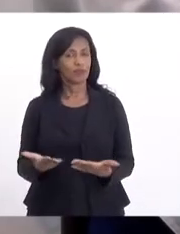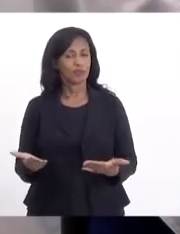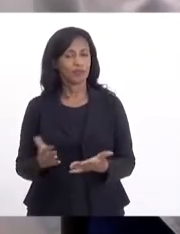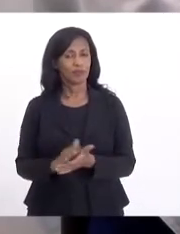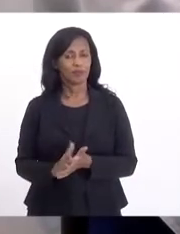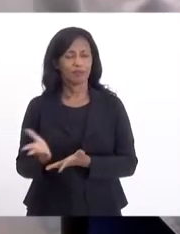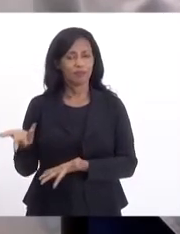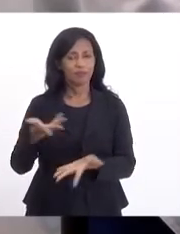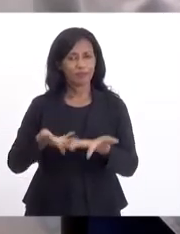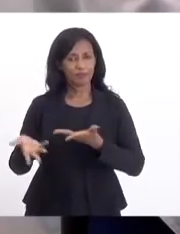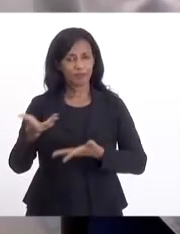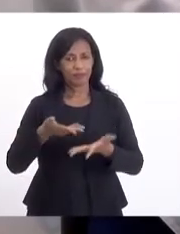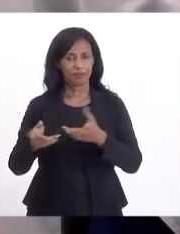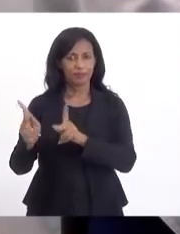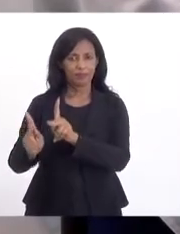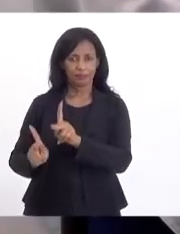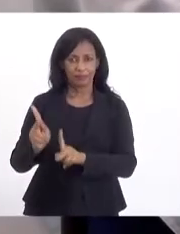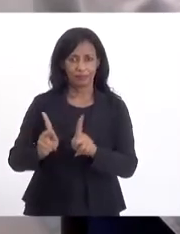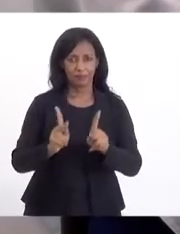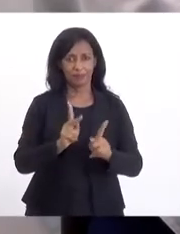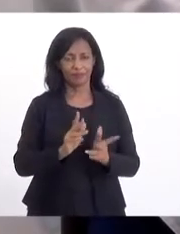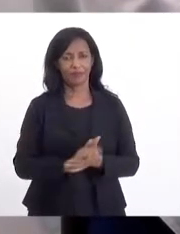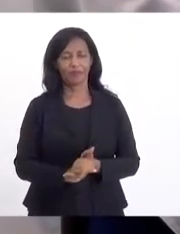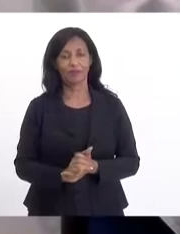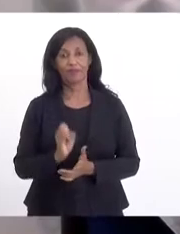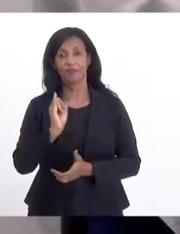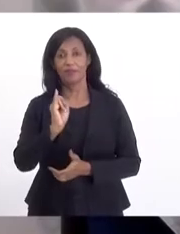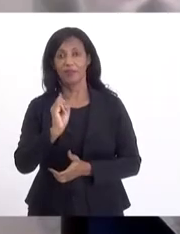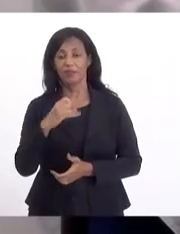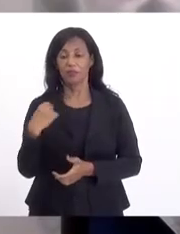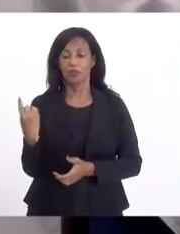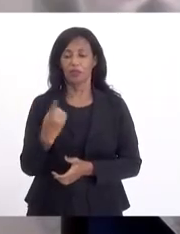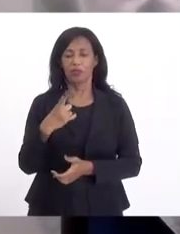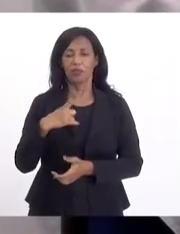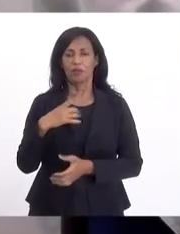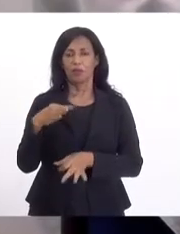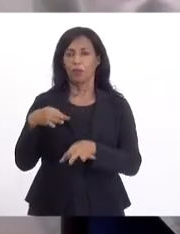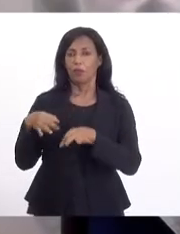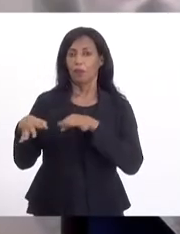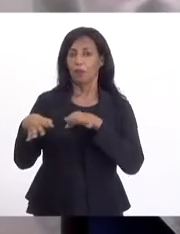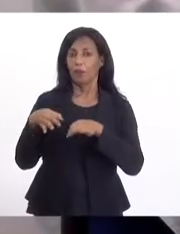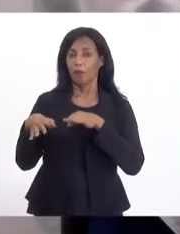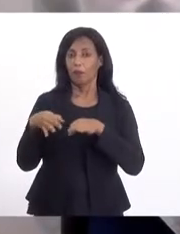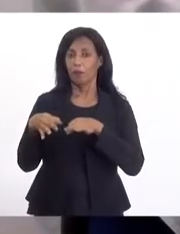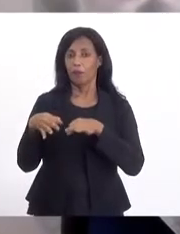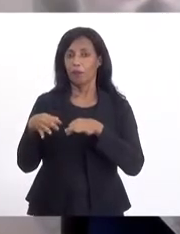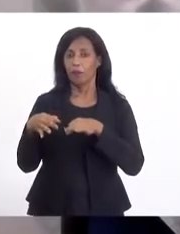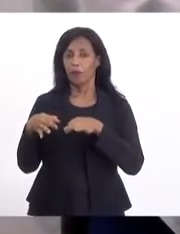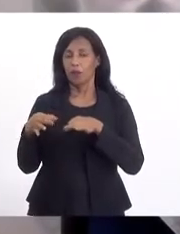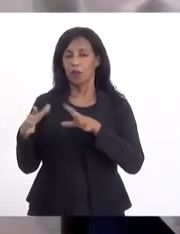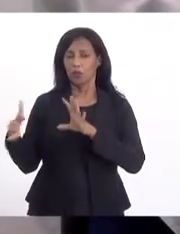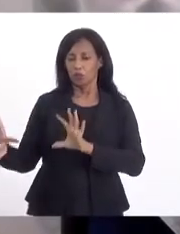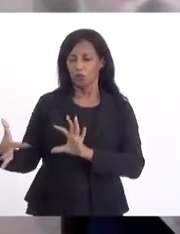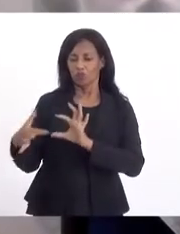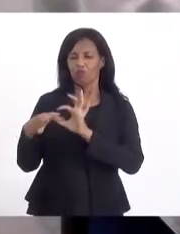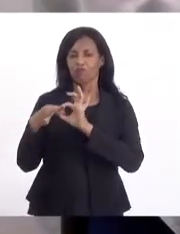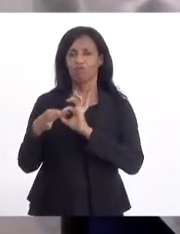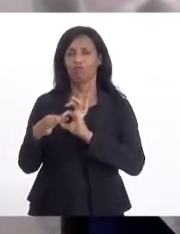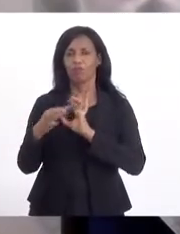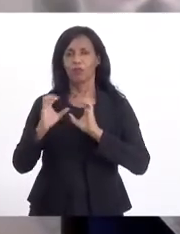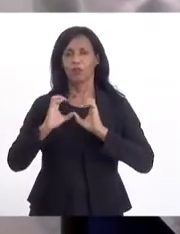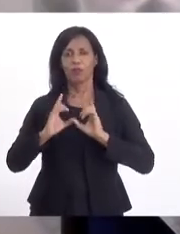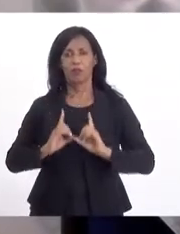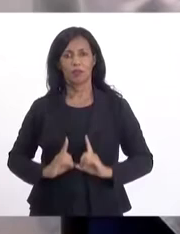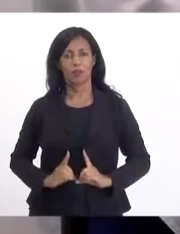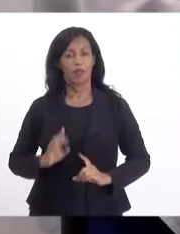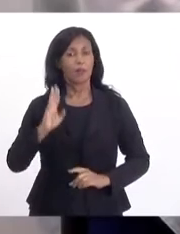em participação popular se a gente tiver um projeto de conectividade e cidadania,